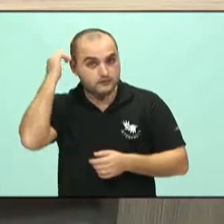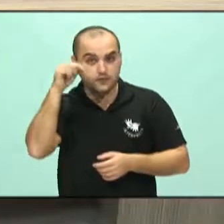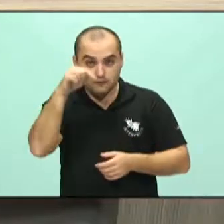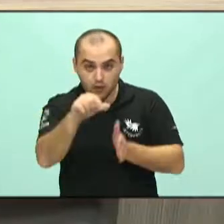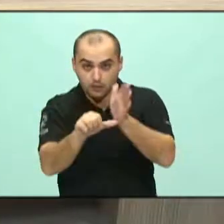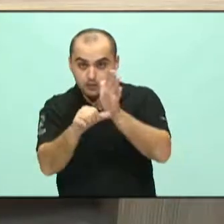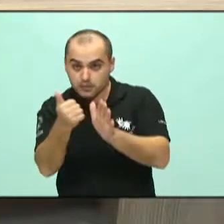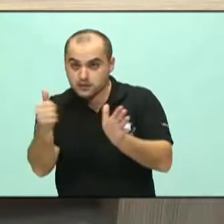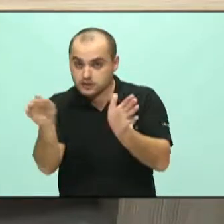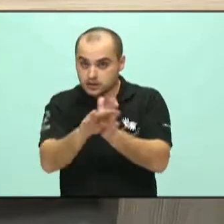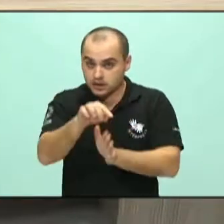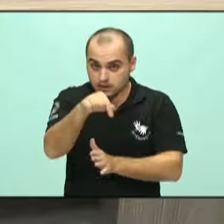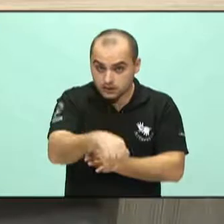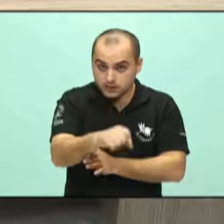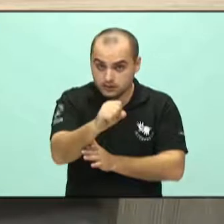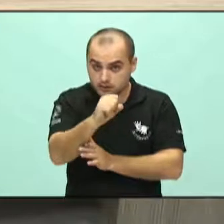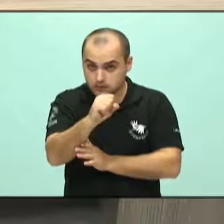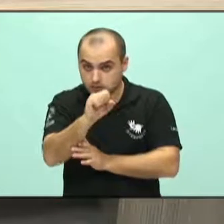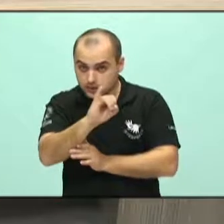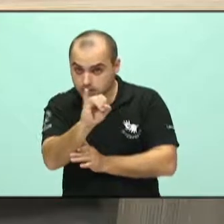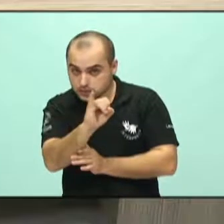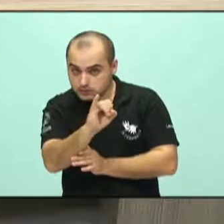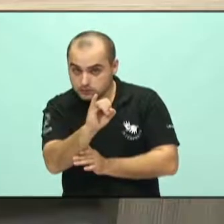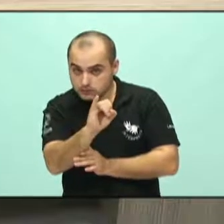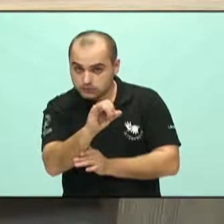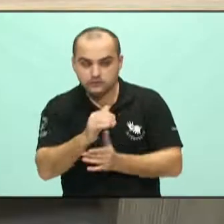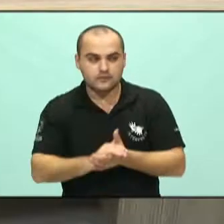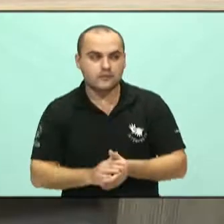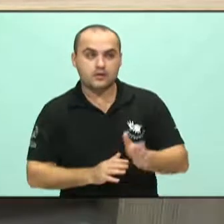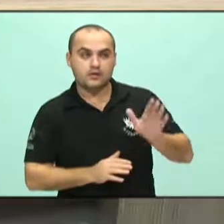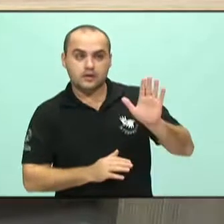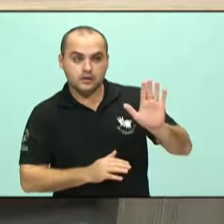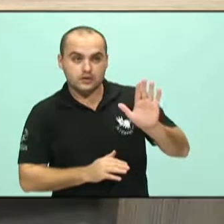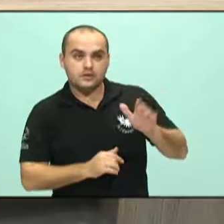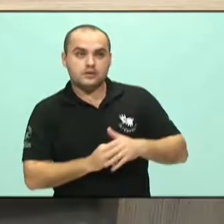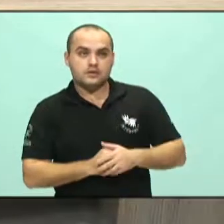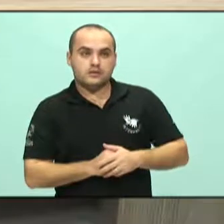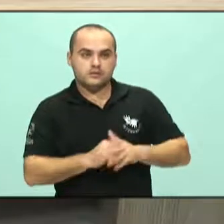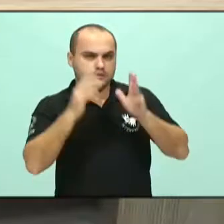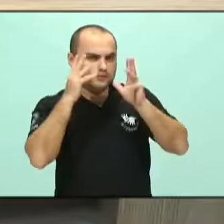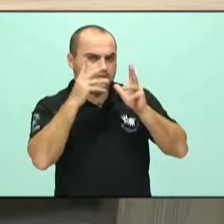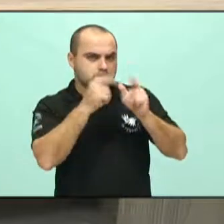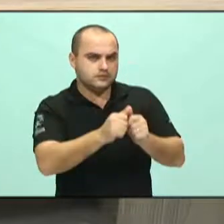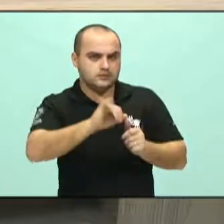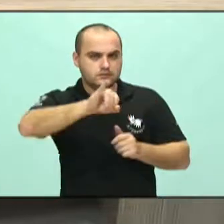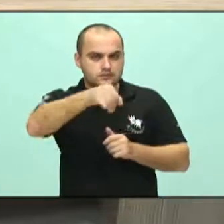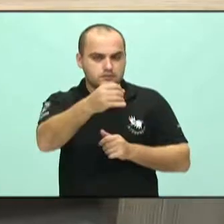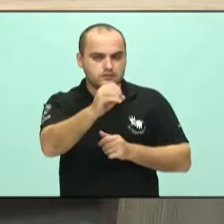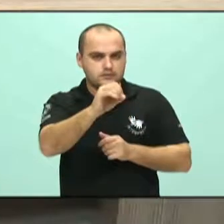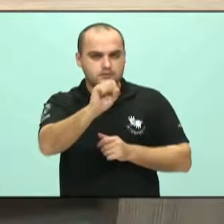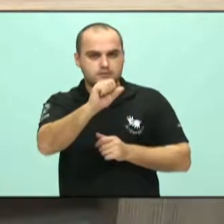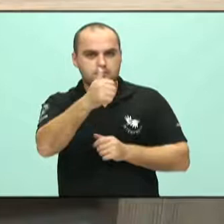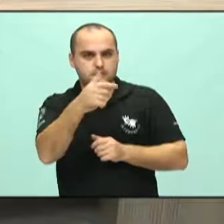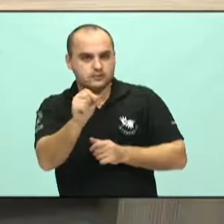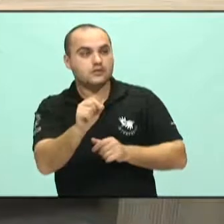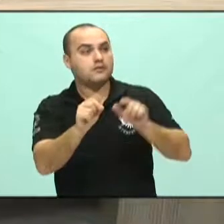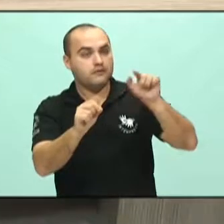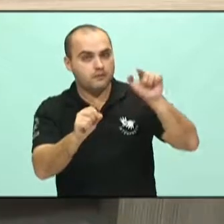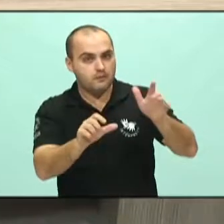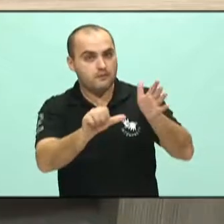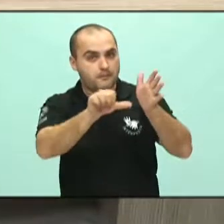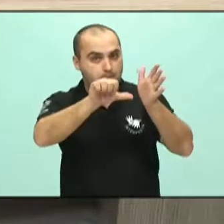primeiro a chegar aqui? Os registros históricos apontam para ele, João Dias de Azão, como o